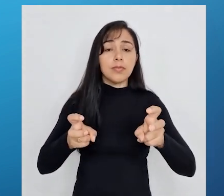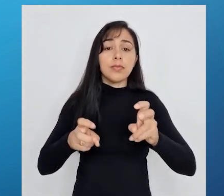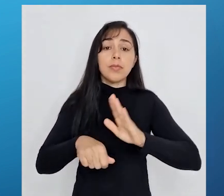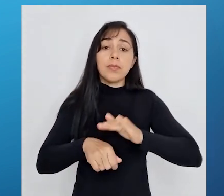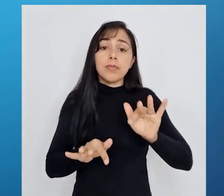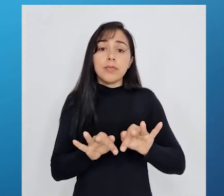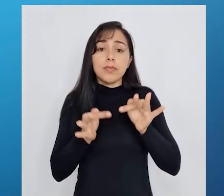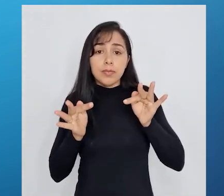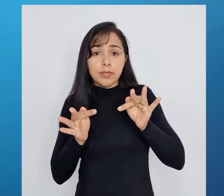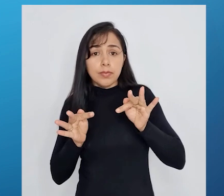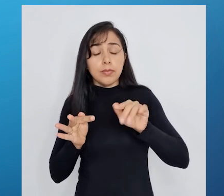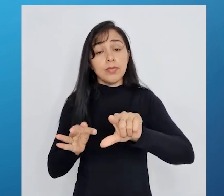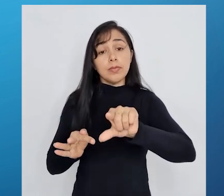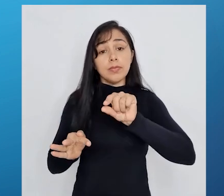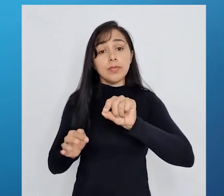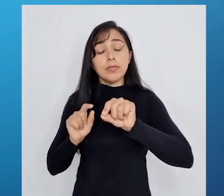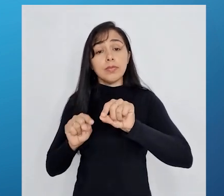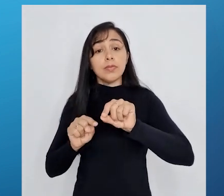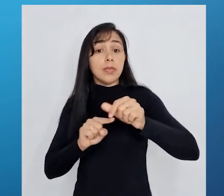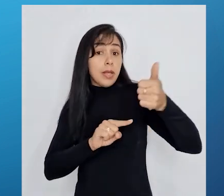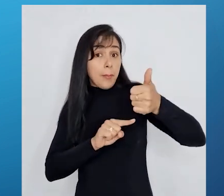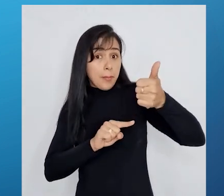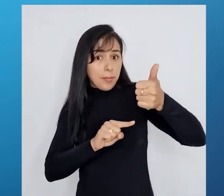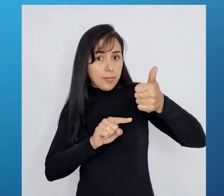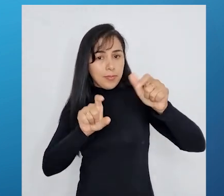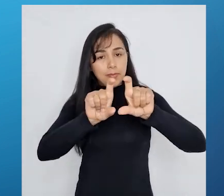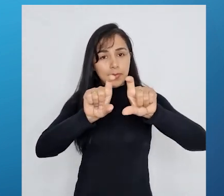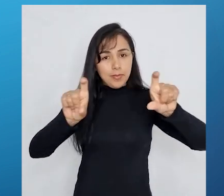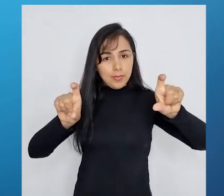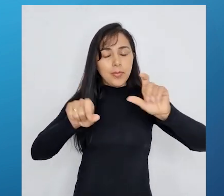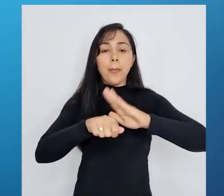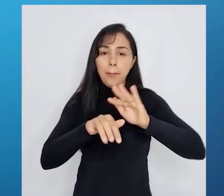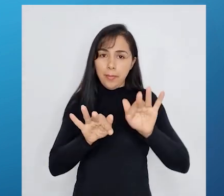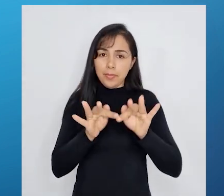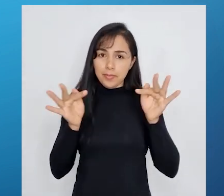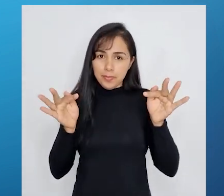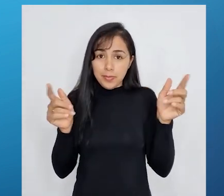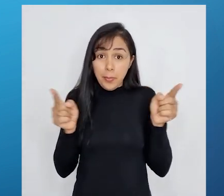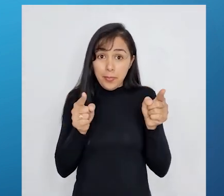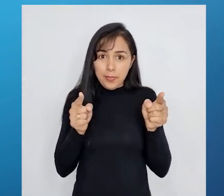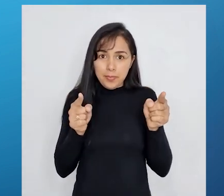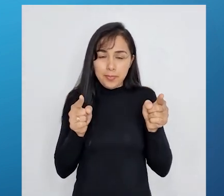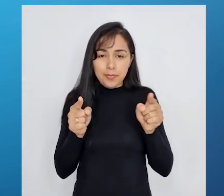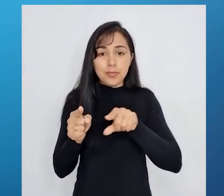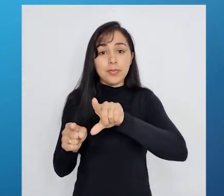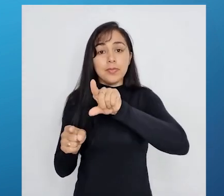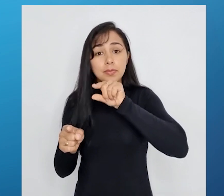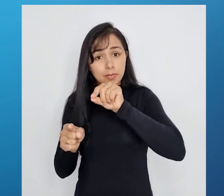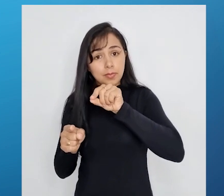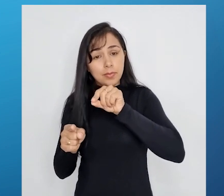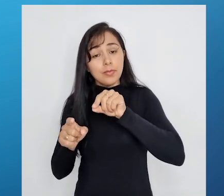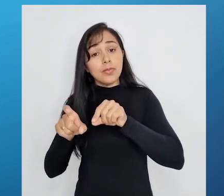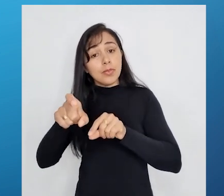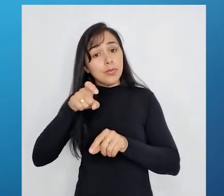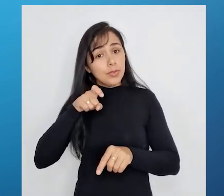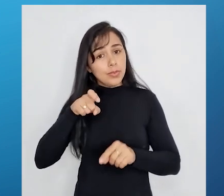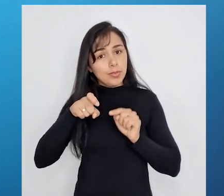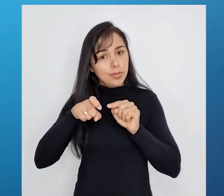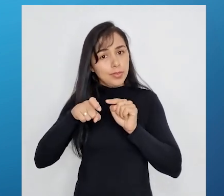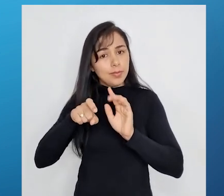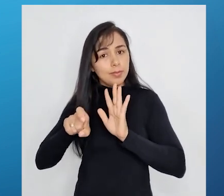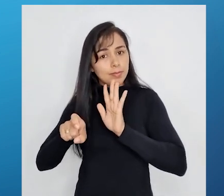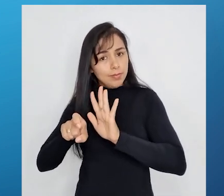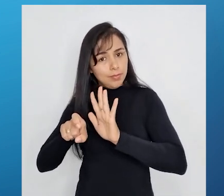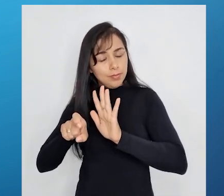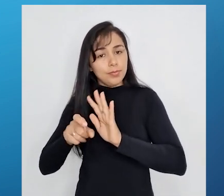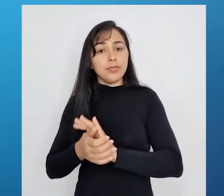isolar uma incógnita aqui na primeira equação. E é isso que eu vou fazer e vou escolher a incógnita x para eu isolar. Então,